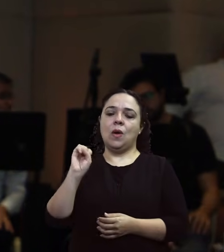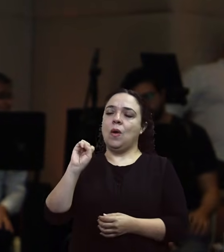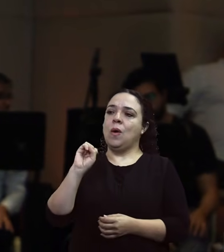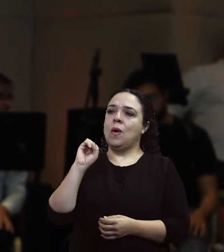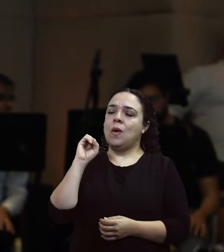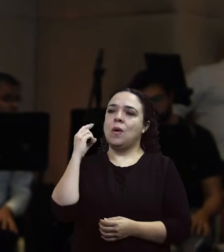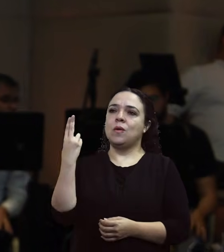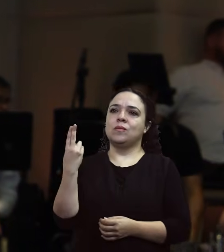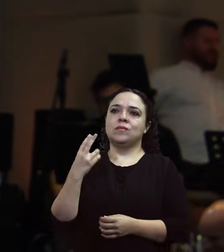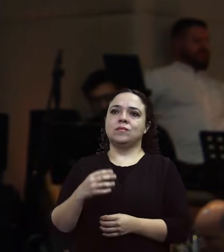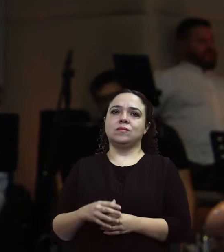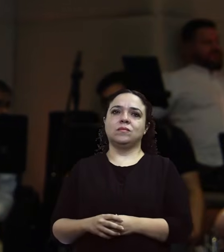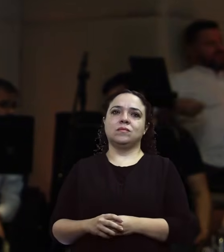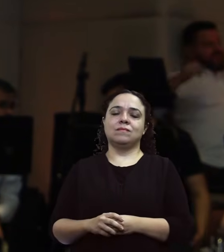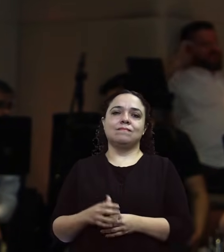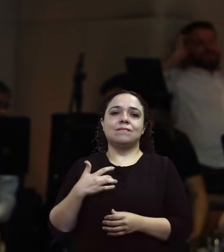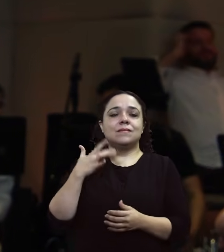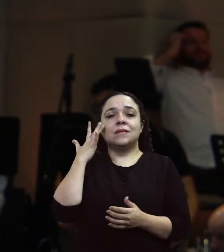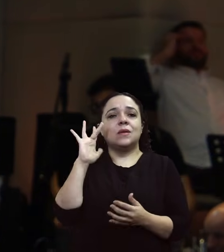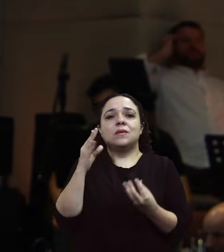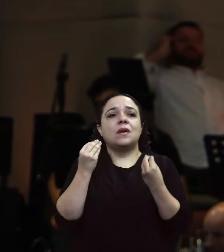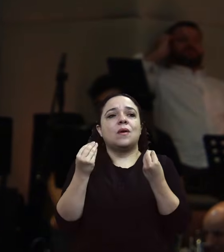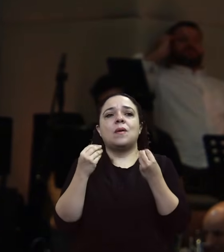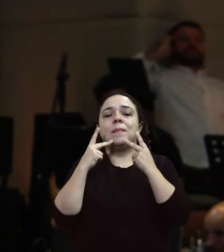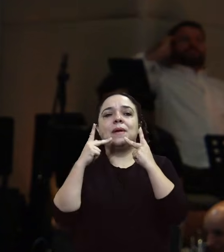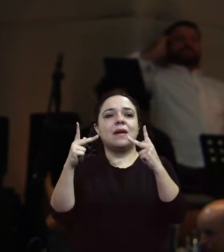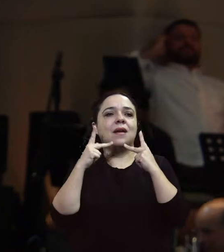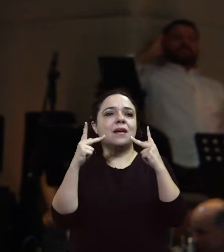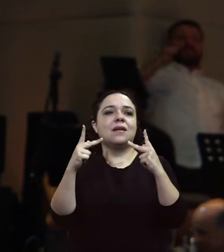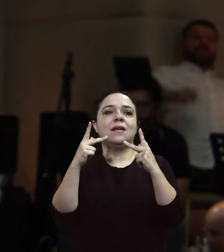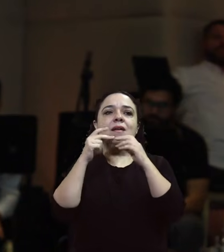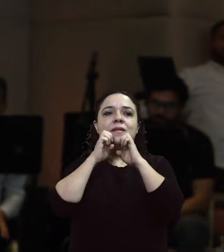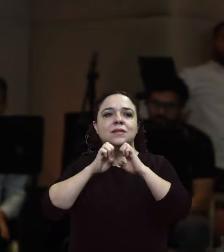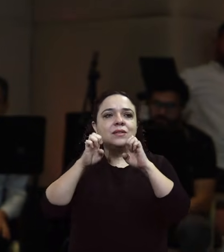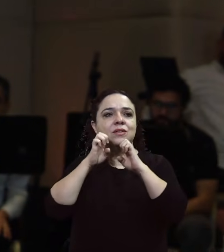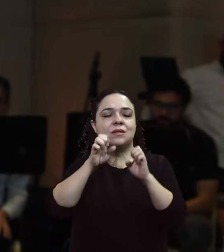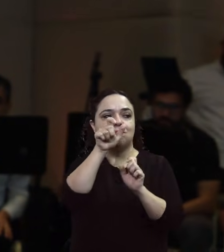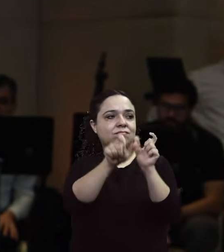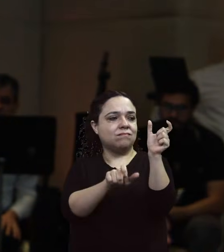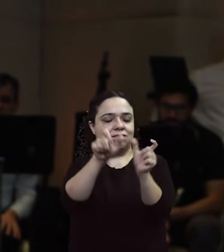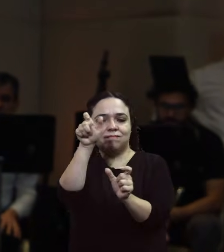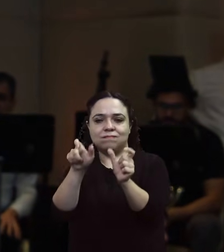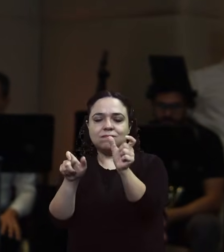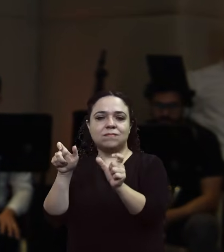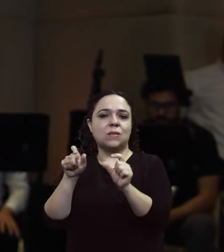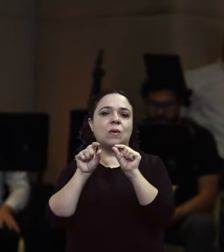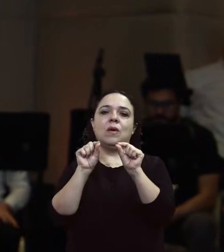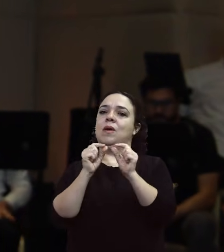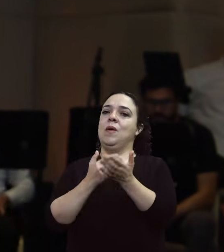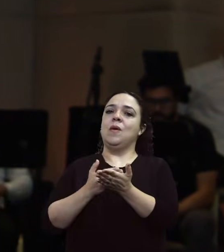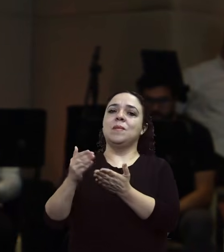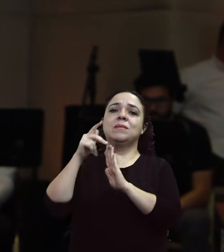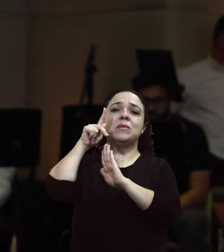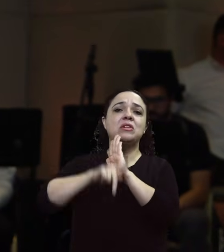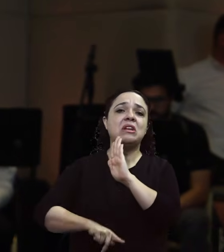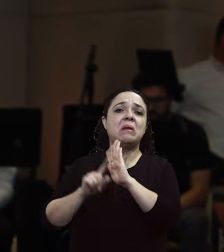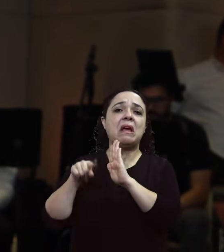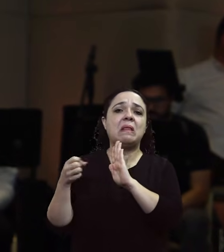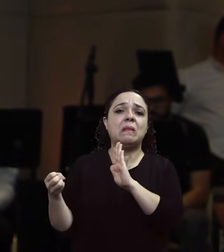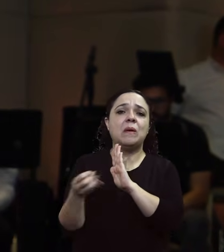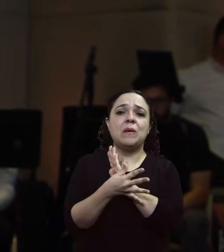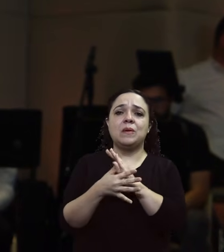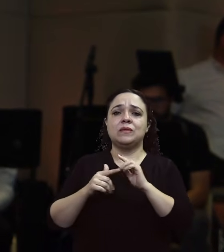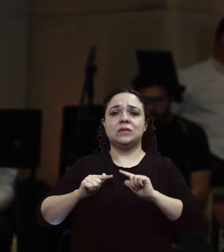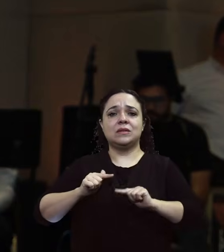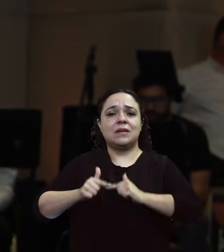Talvez, eu não sei, seja pregar o evangelho para pessoas, começar um projeto novo, um trabalho novo,